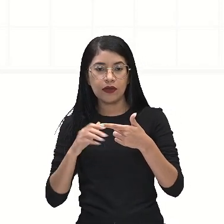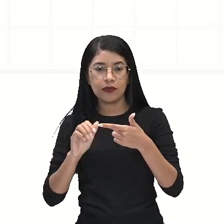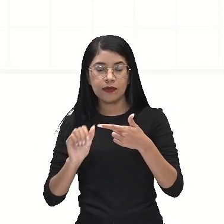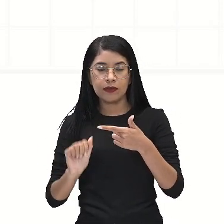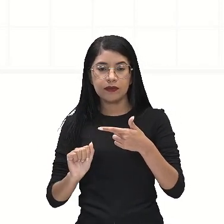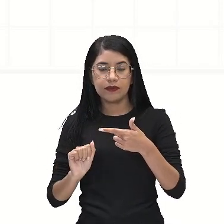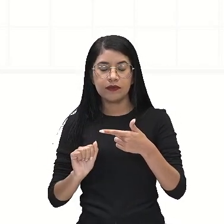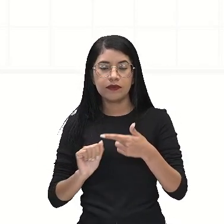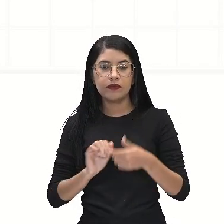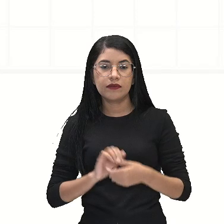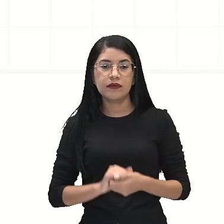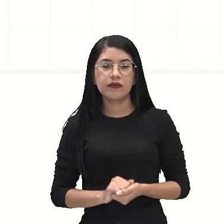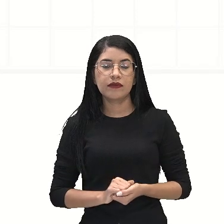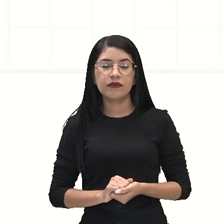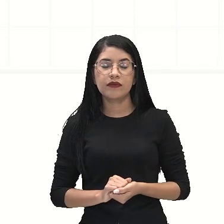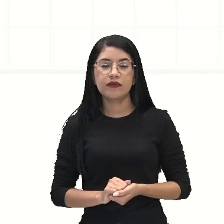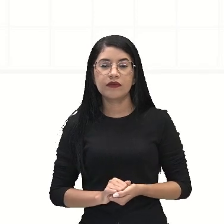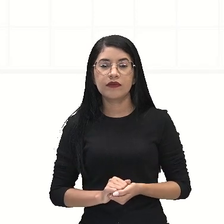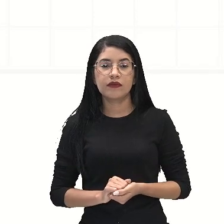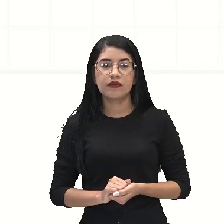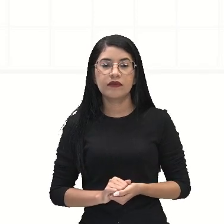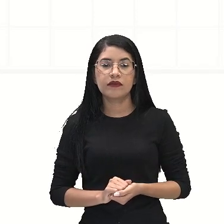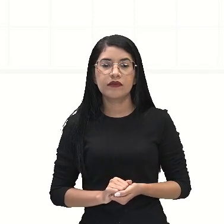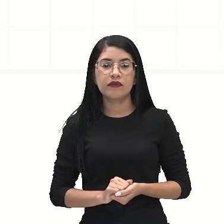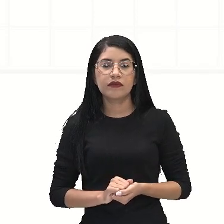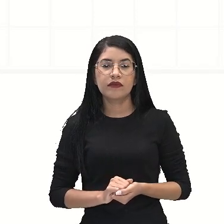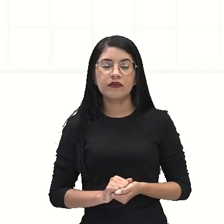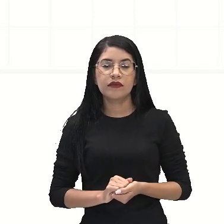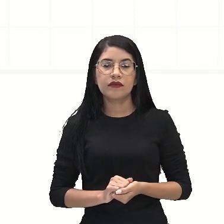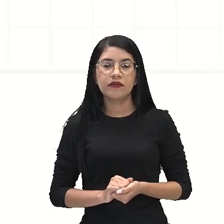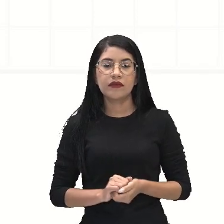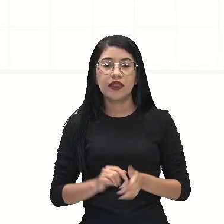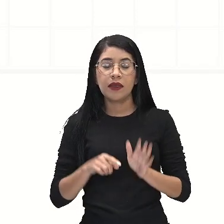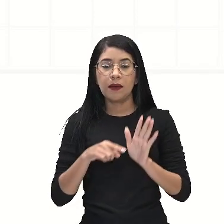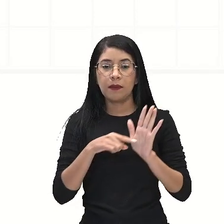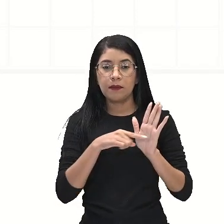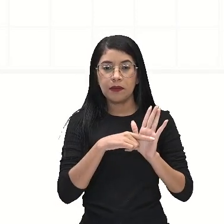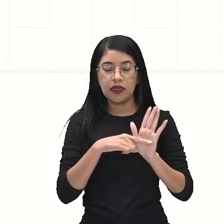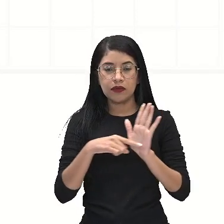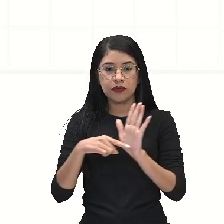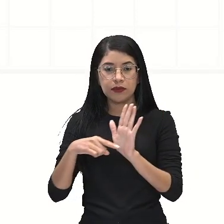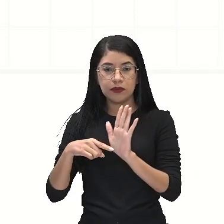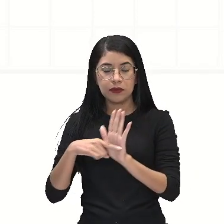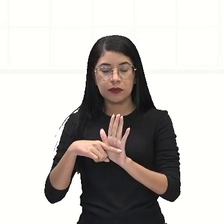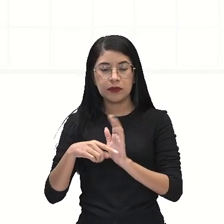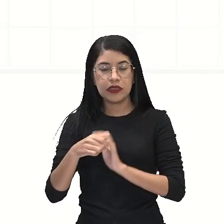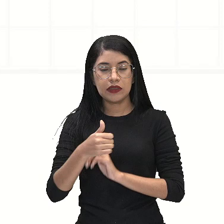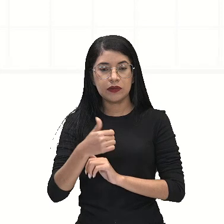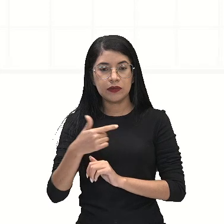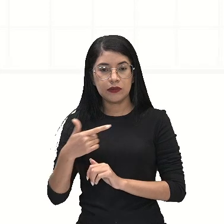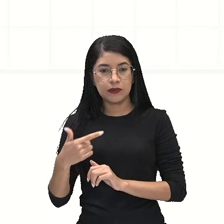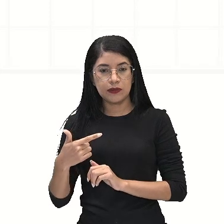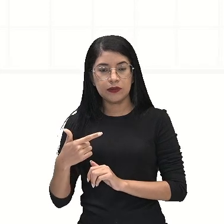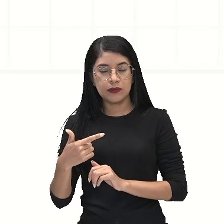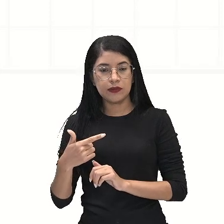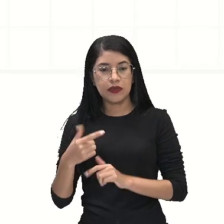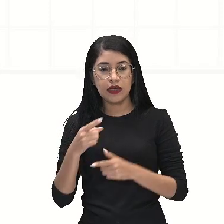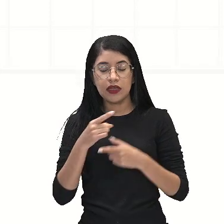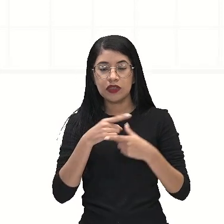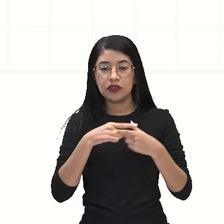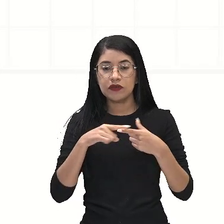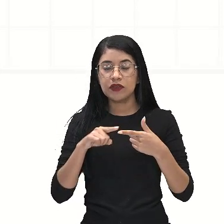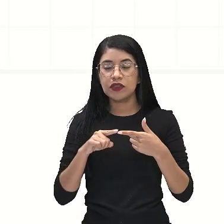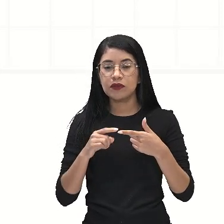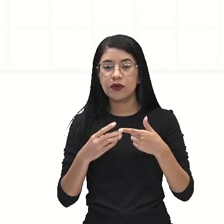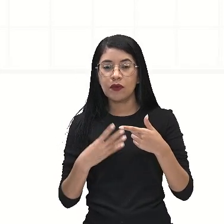do a. Então vai ficar quem? Menos 12, tudo bem? Dividido por quanto?